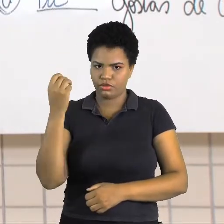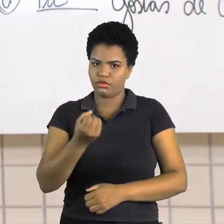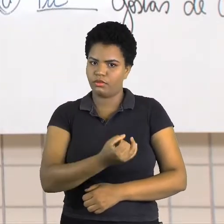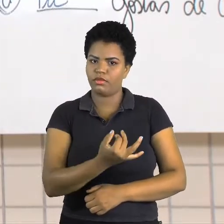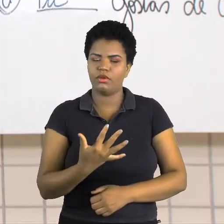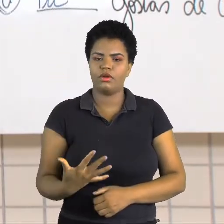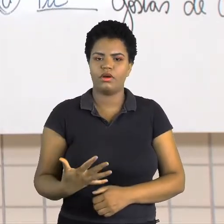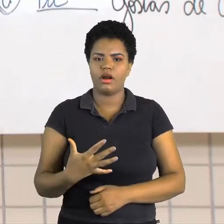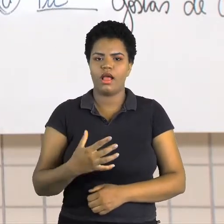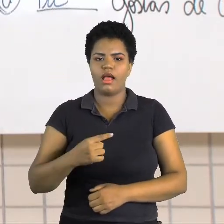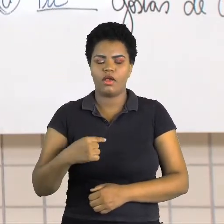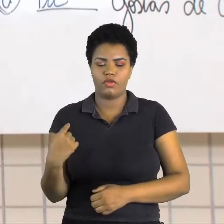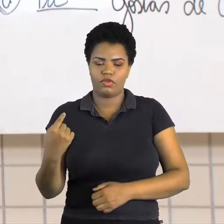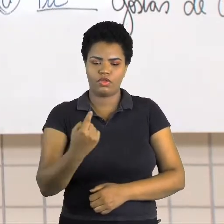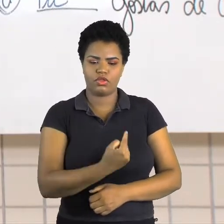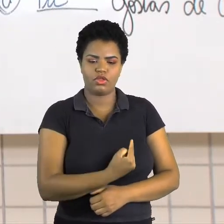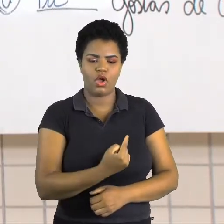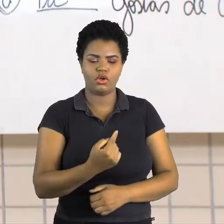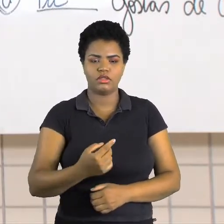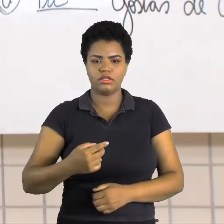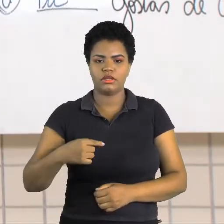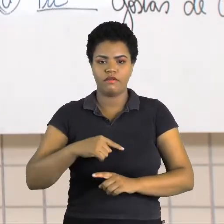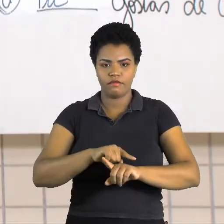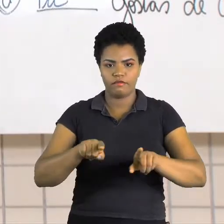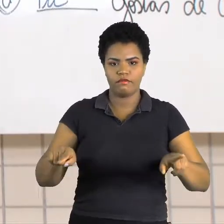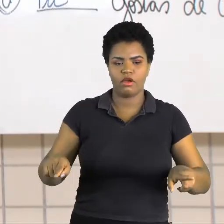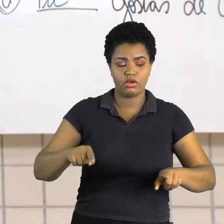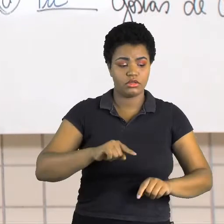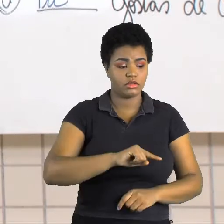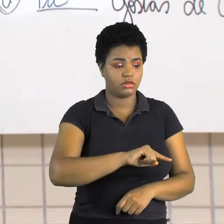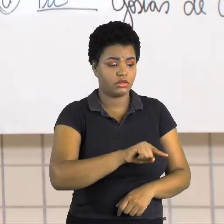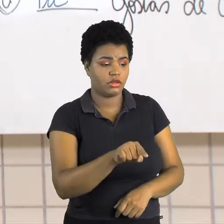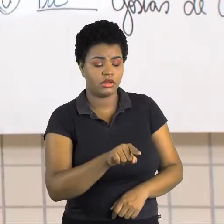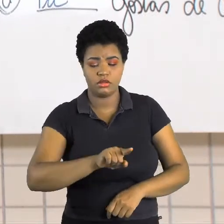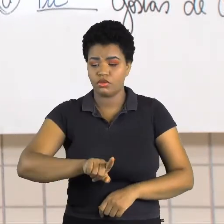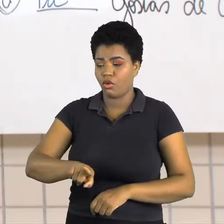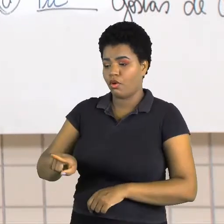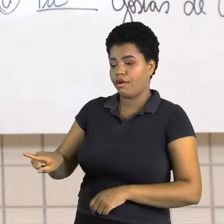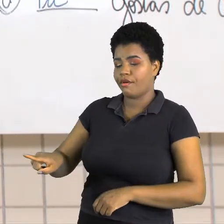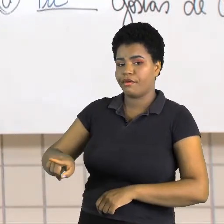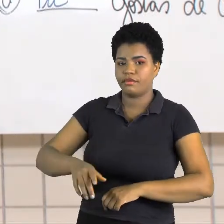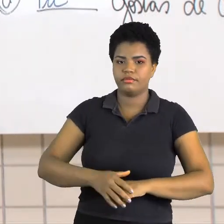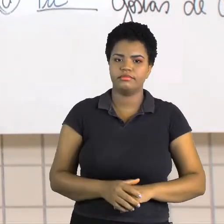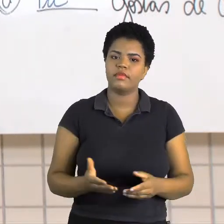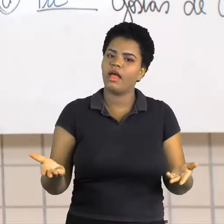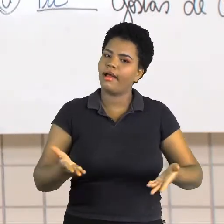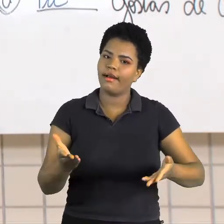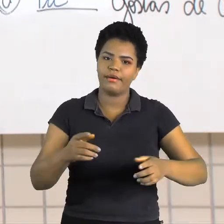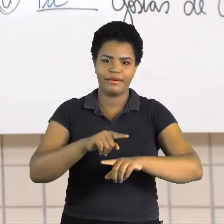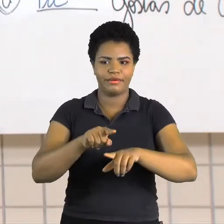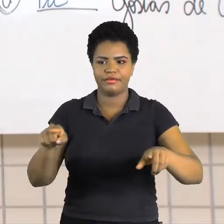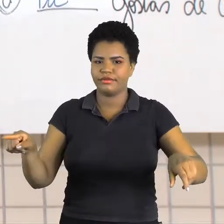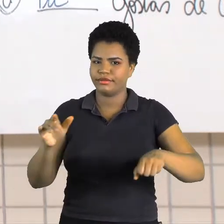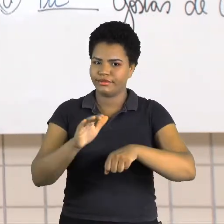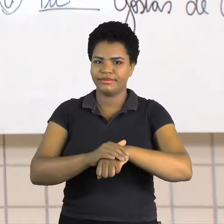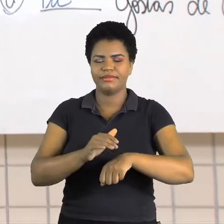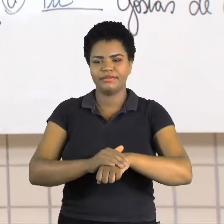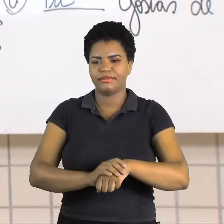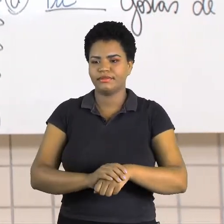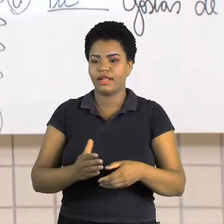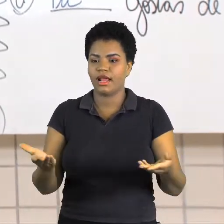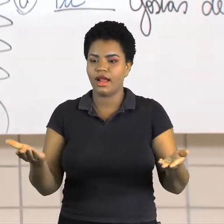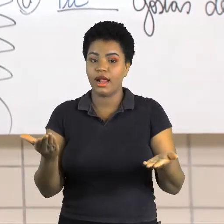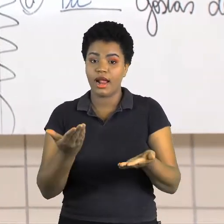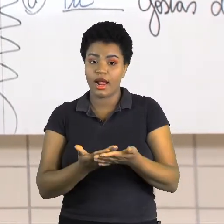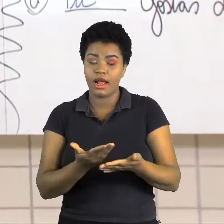pessoa, vós. Terceira pessoa, eles ou elas. Agora é com vocês. Na aula de